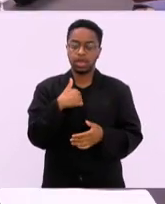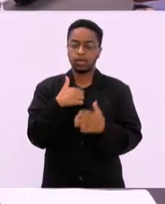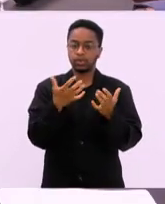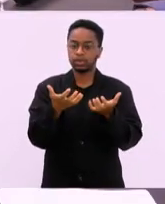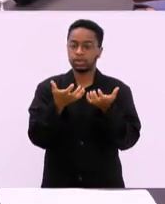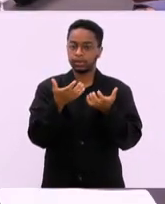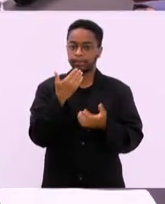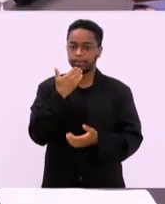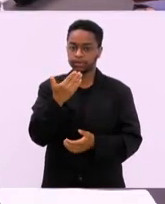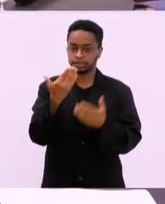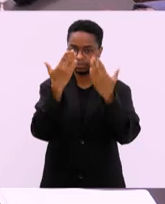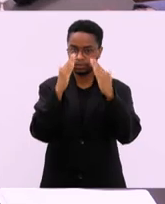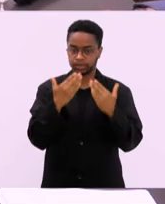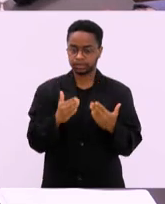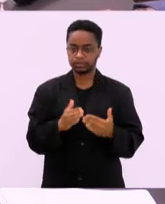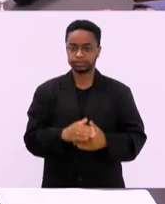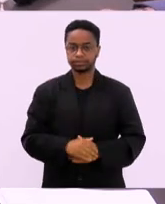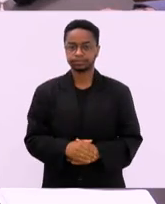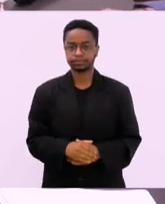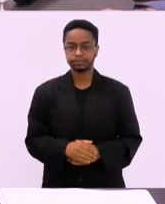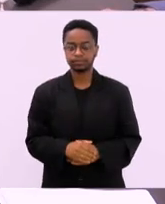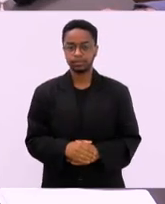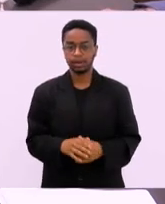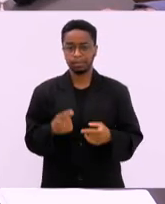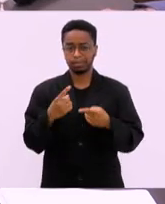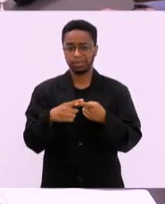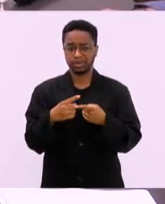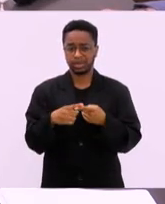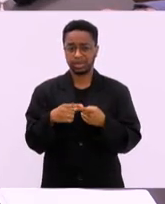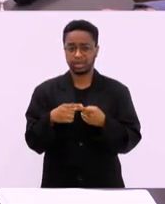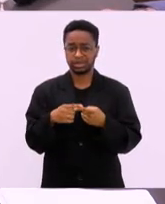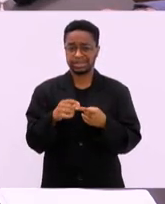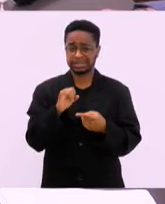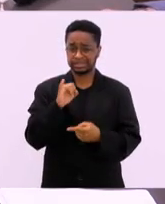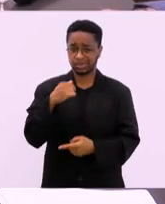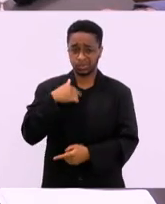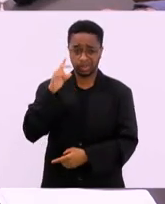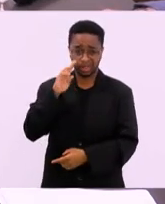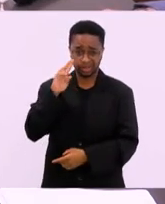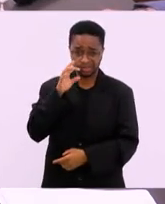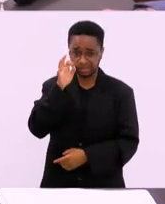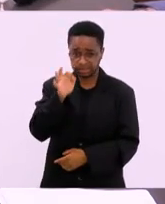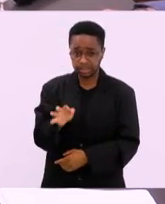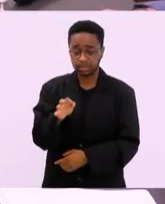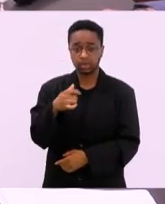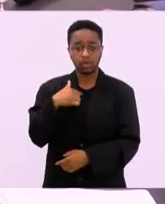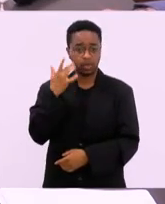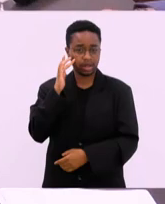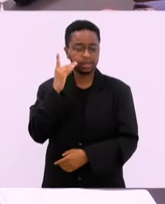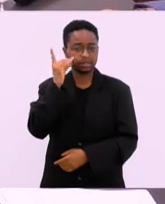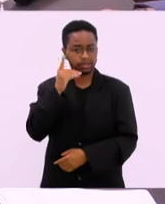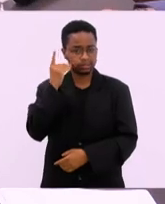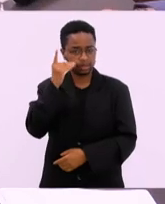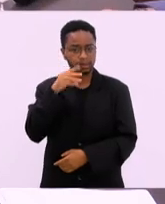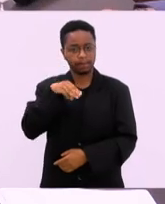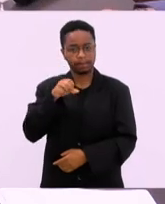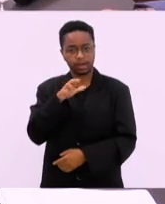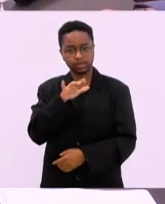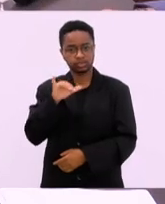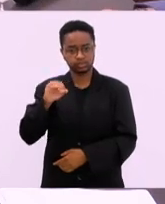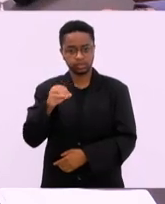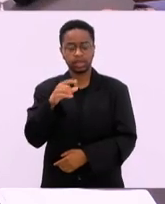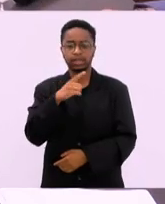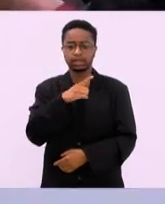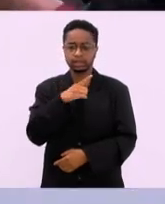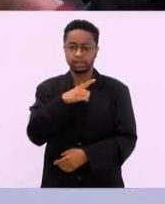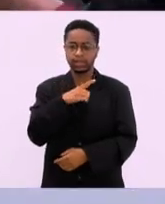presidente, pedir vista, porque, salvo eu de memória, o deputado Márcio Gilberto tem um projeto de lei que foi discutido